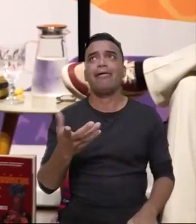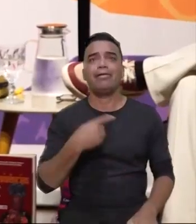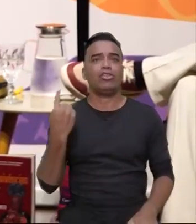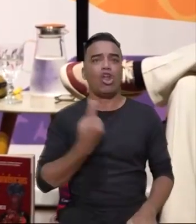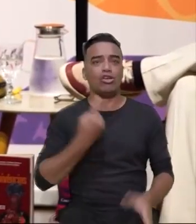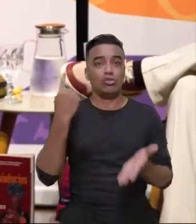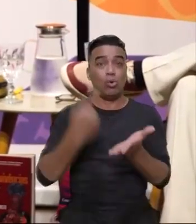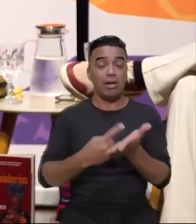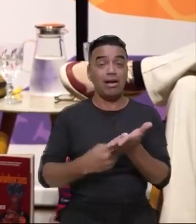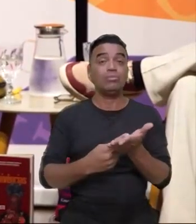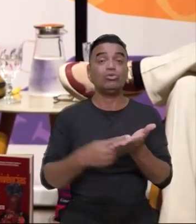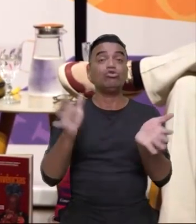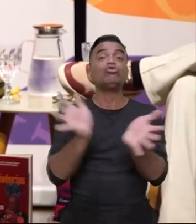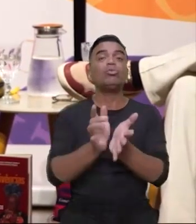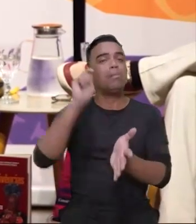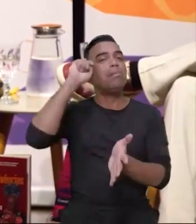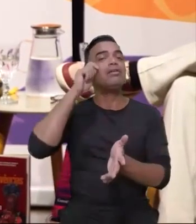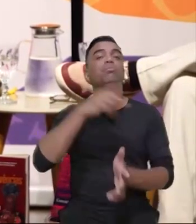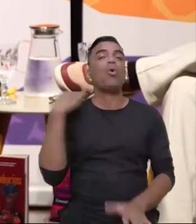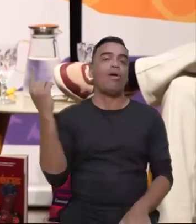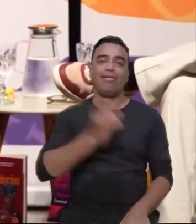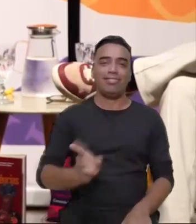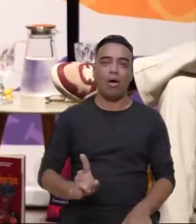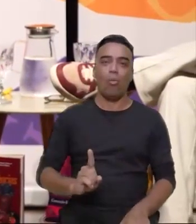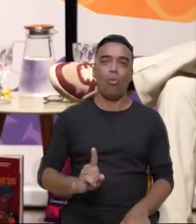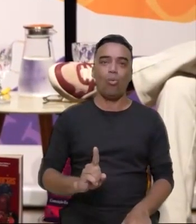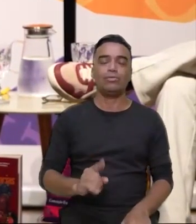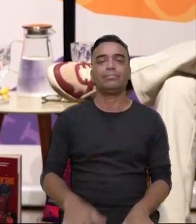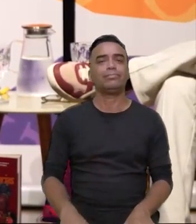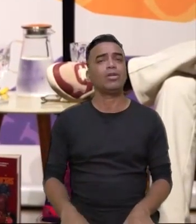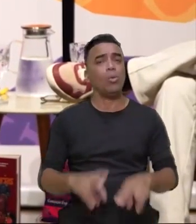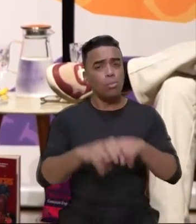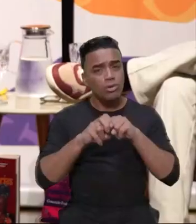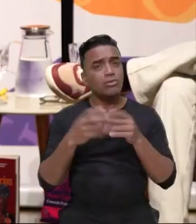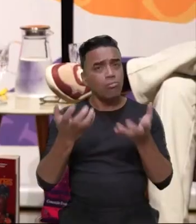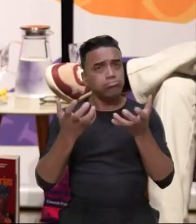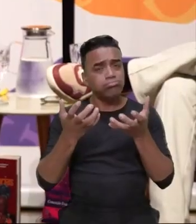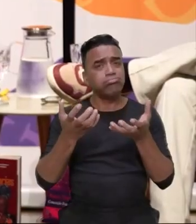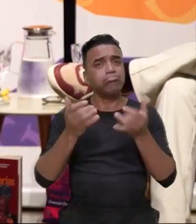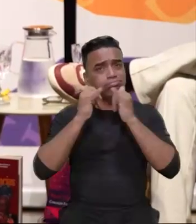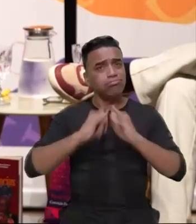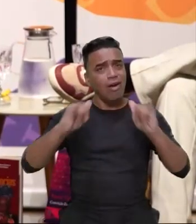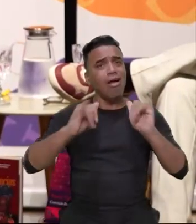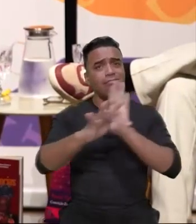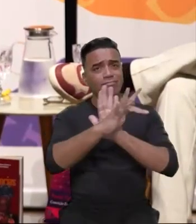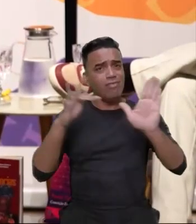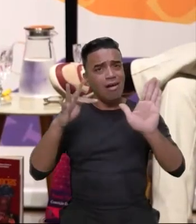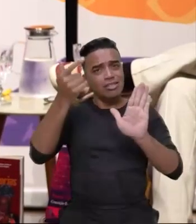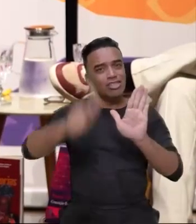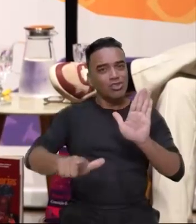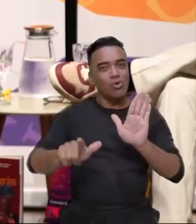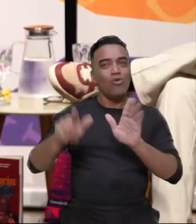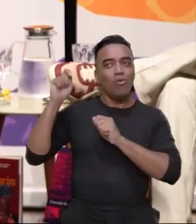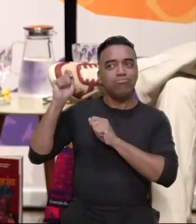gente combinamos de não morrer. E por isso que eu quis repetir essa frase